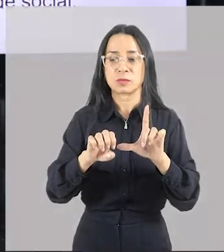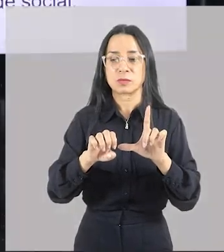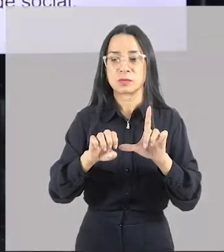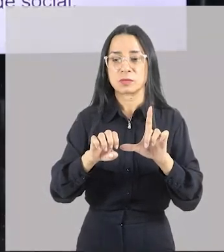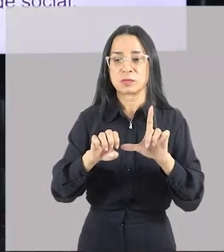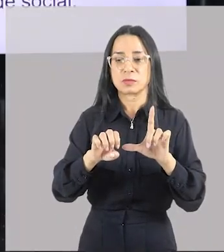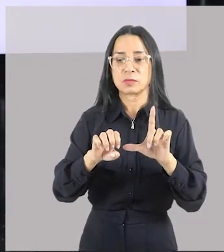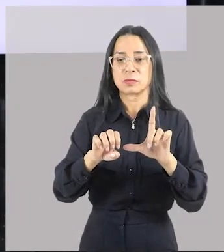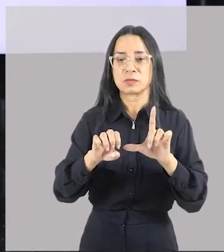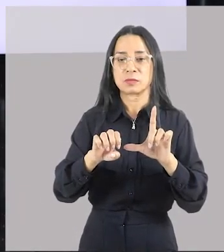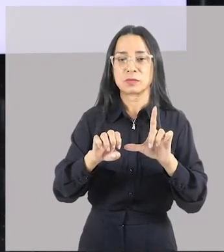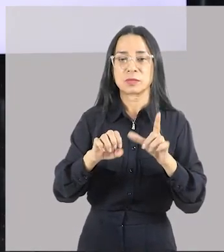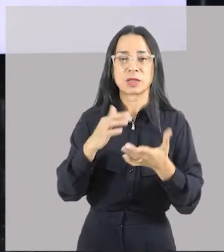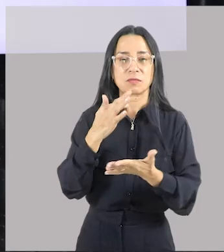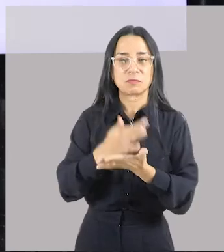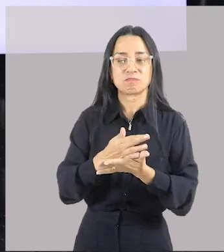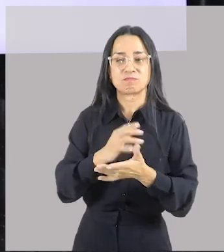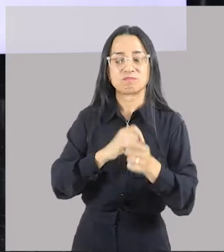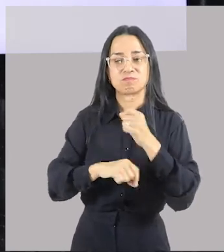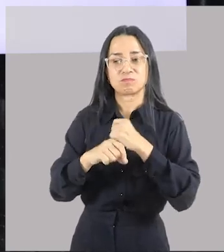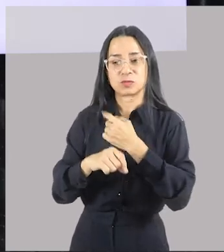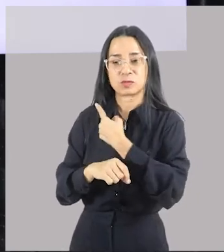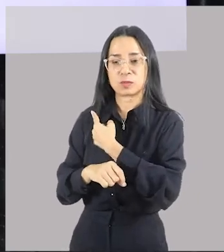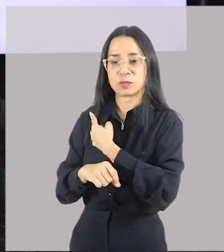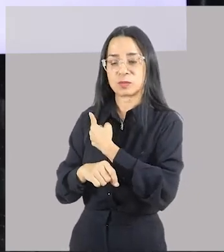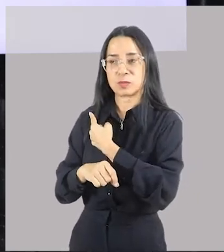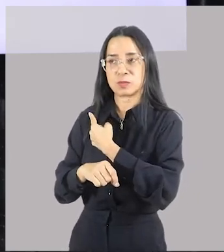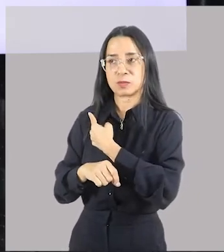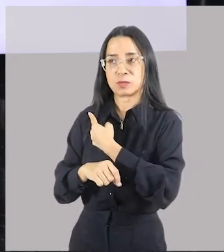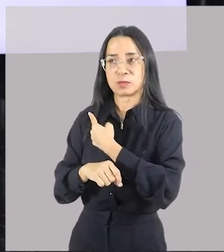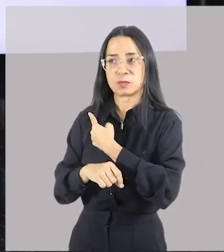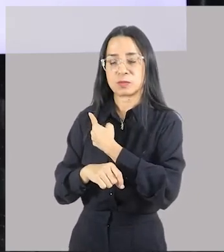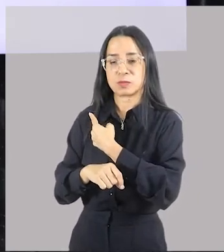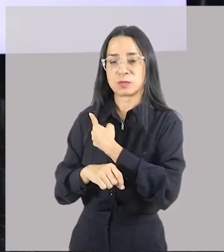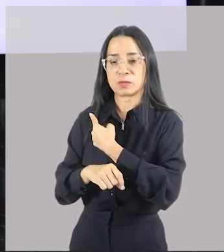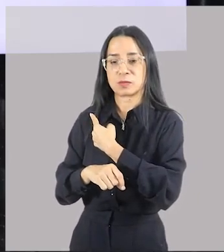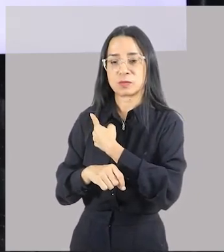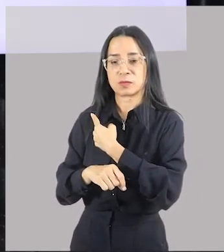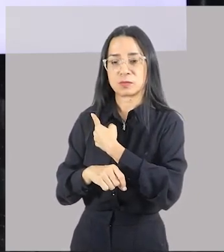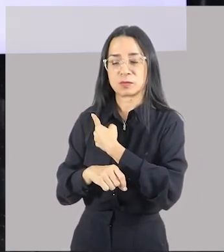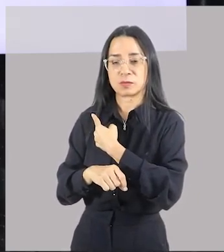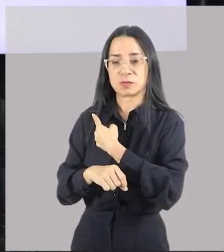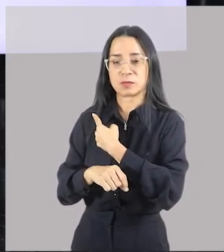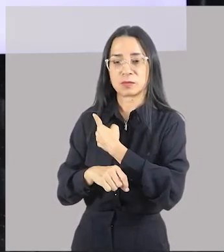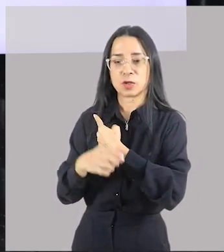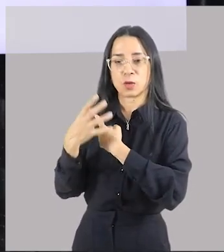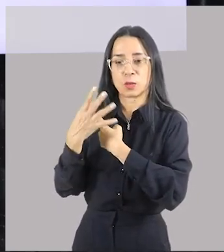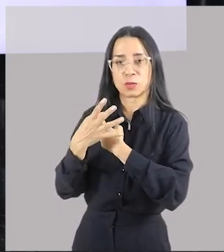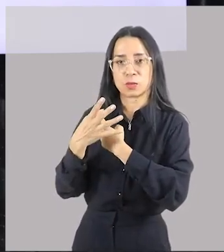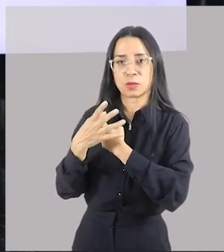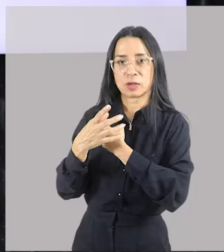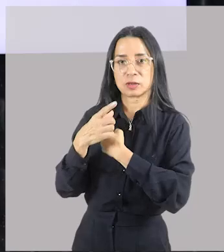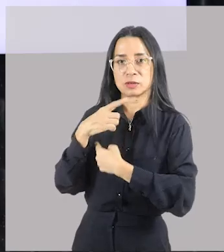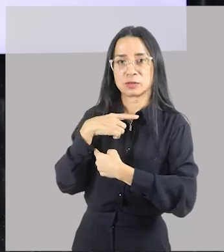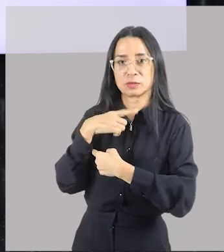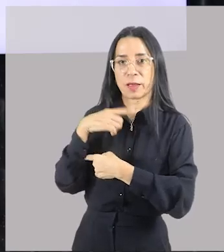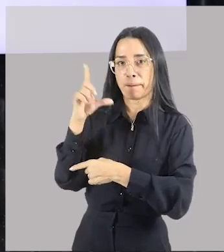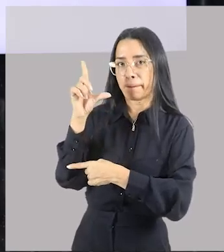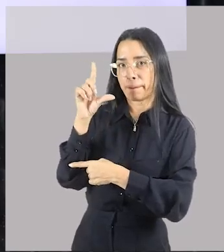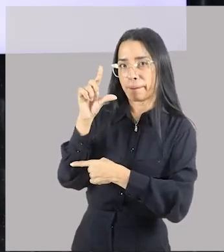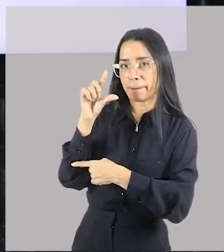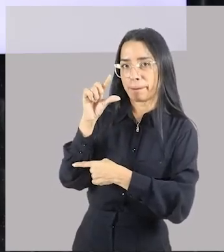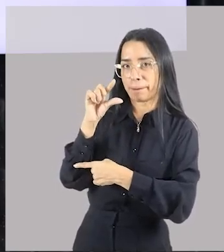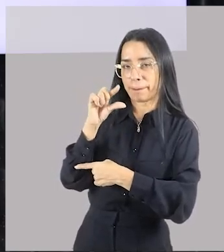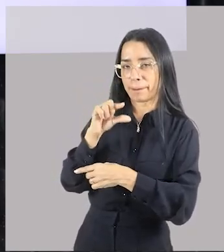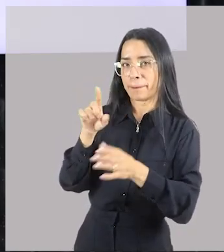de desigualdade. Falso. França, Alemanha e Canadá estão aqui, ó. Estão entre os 4 que têm menos desigualdade